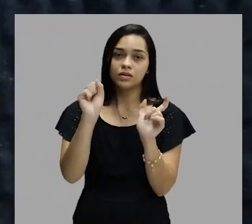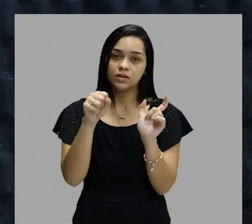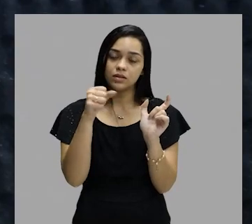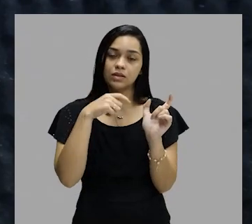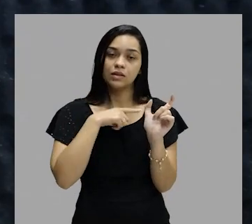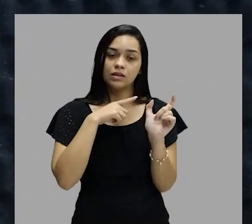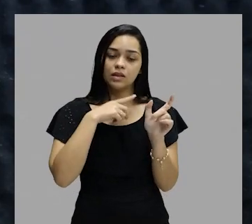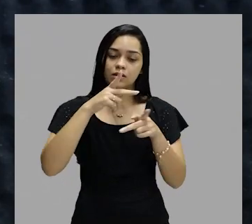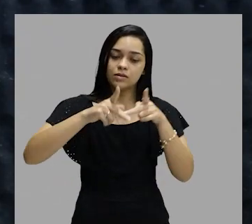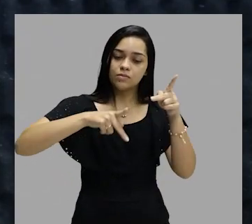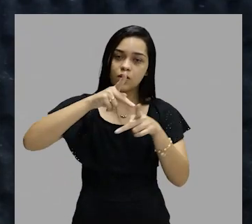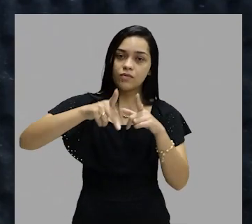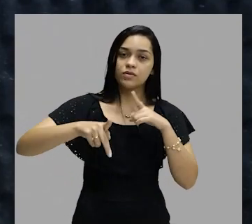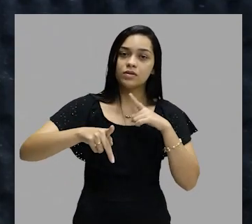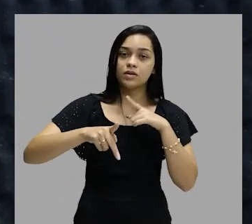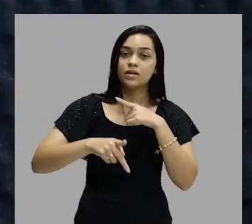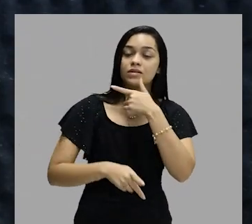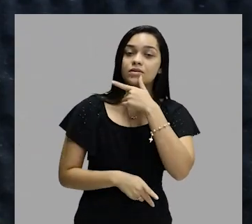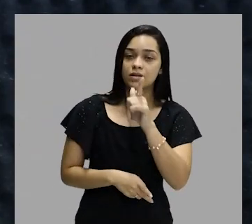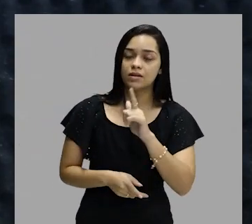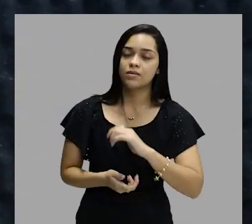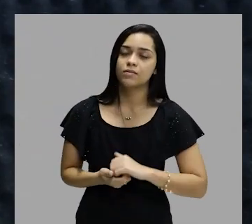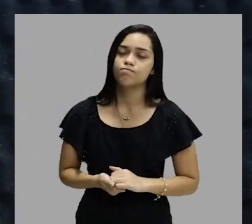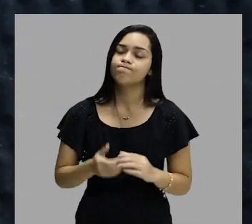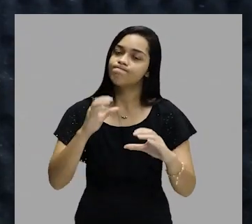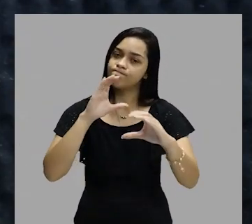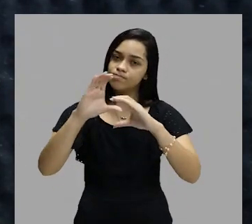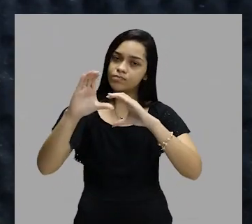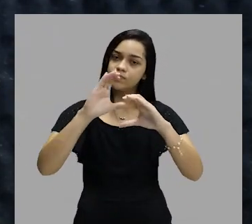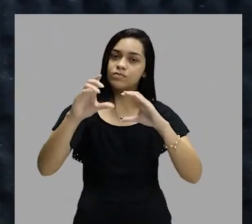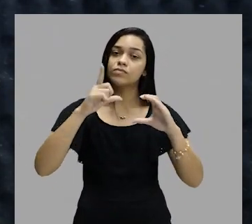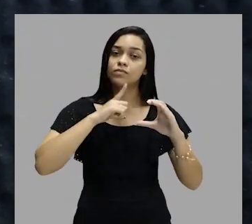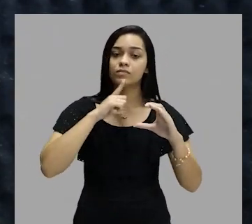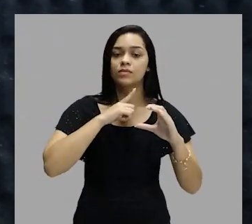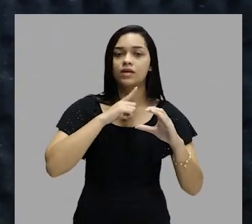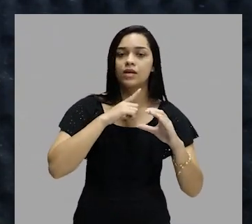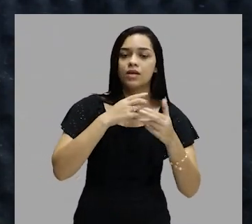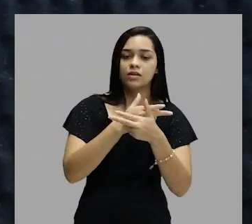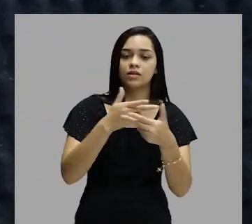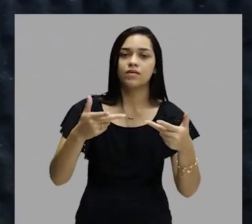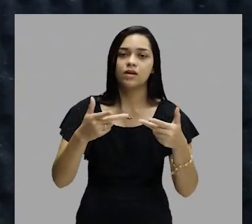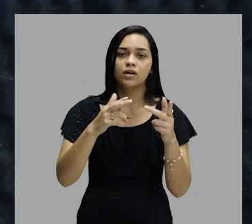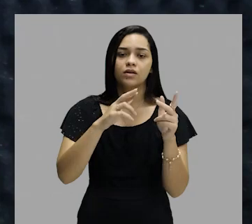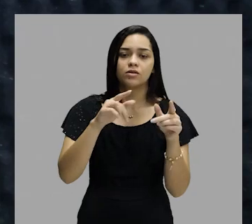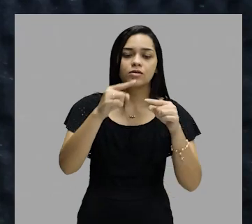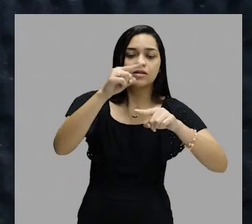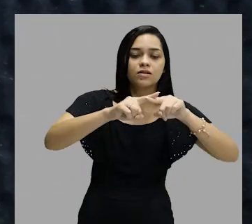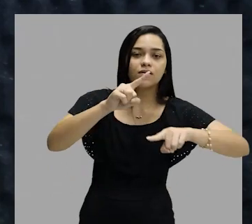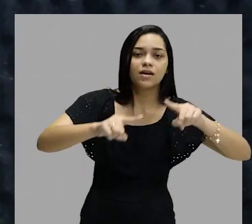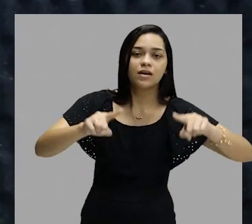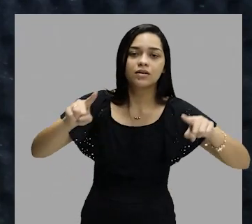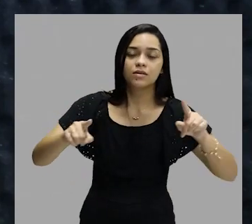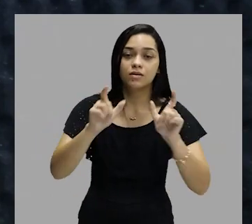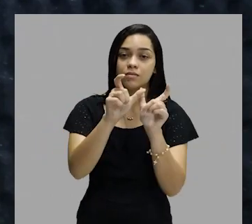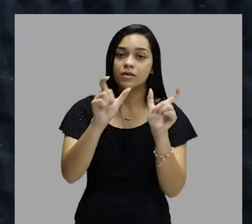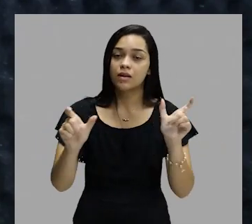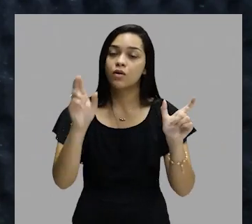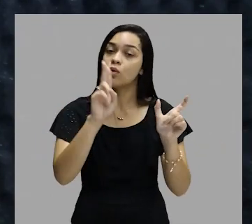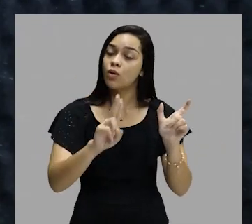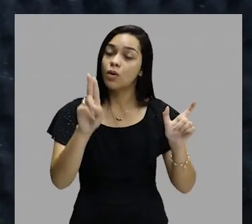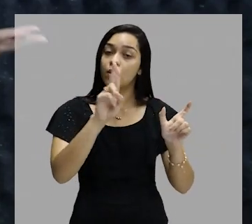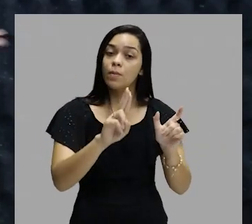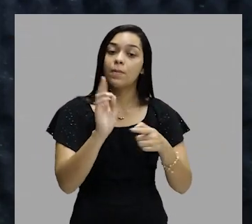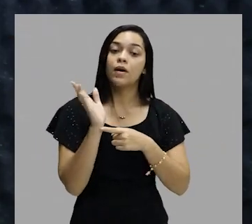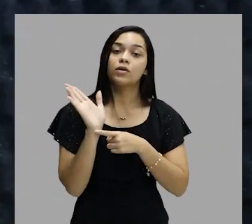esses povos tinham as suas línguas, eles se comunicavam, eles tinham seus dialetos. Então, palavras que eles usavam contribuiu